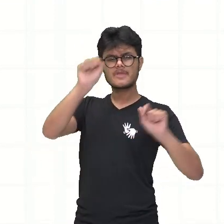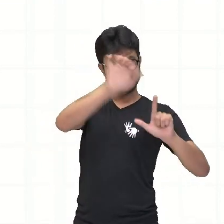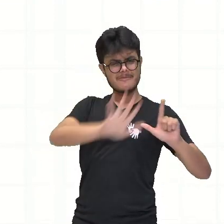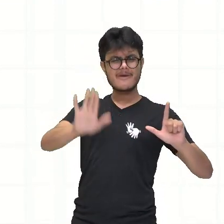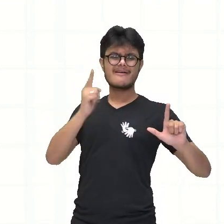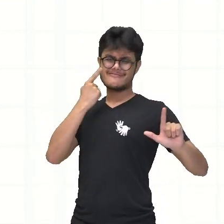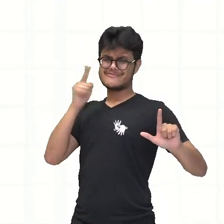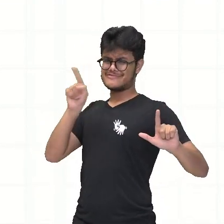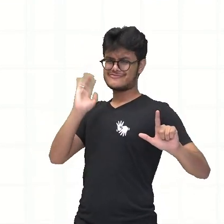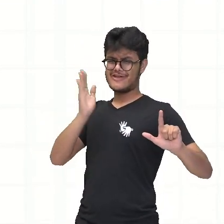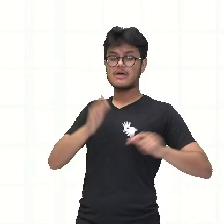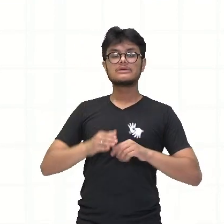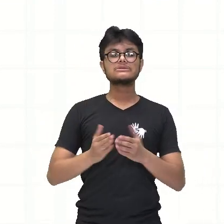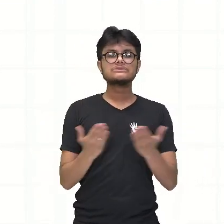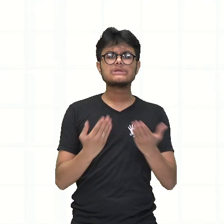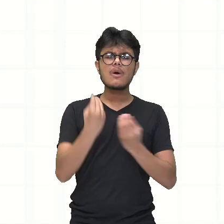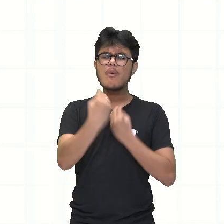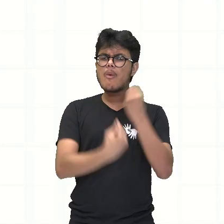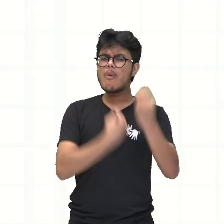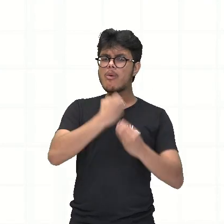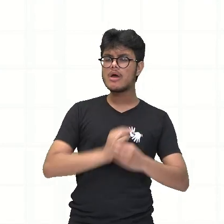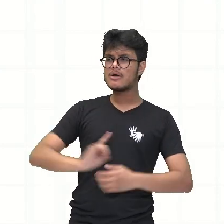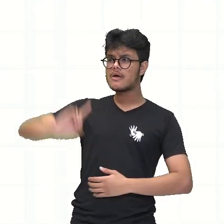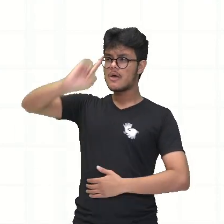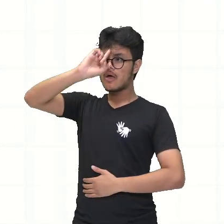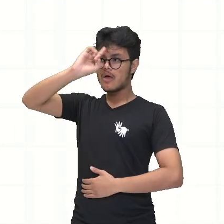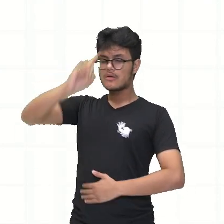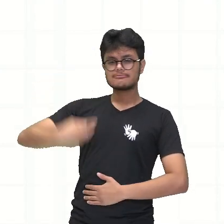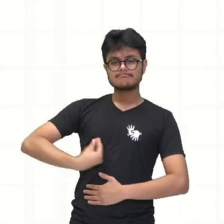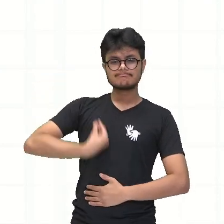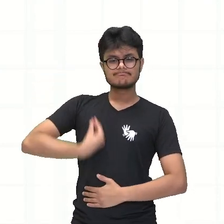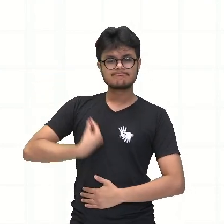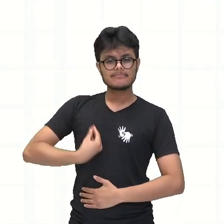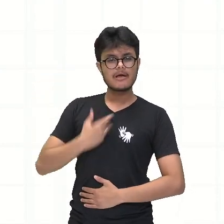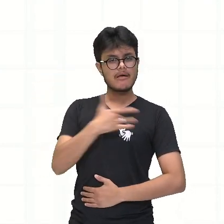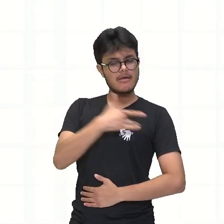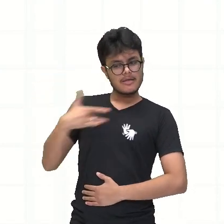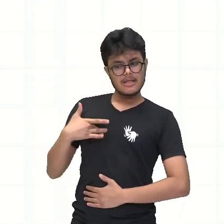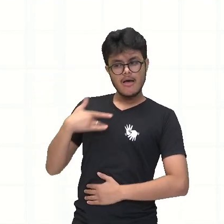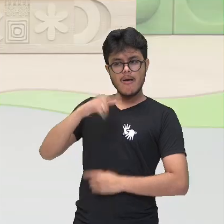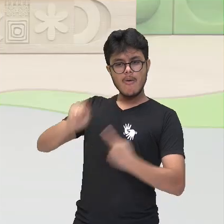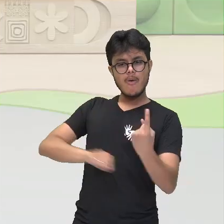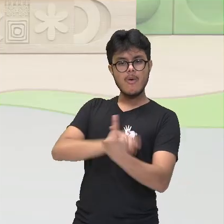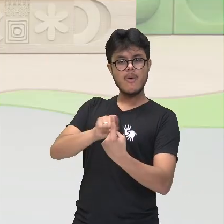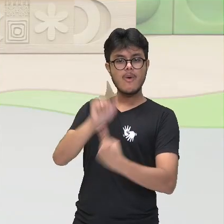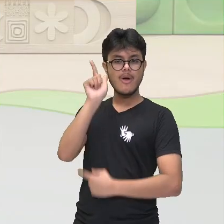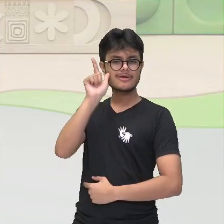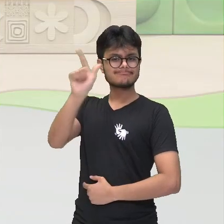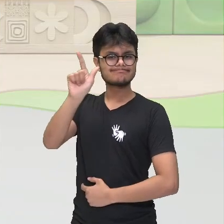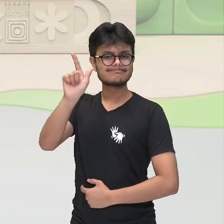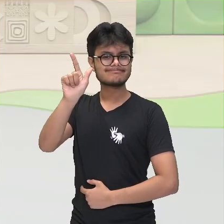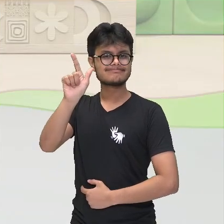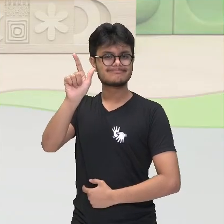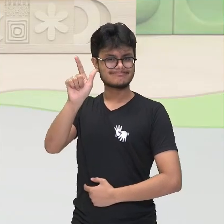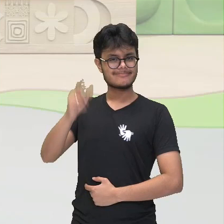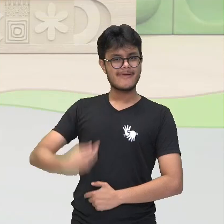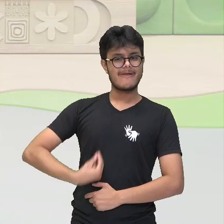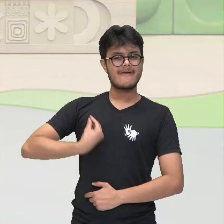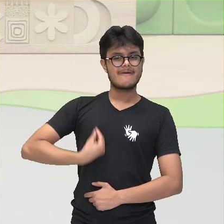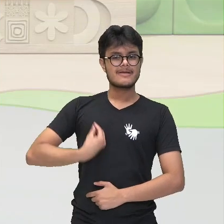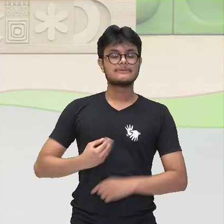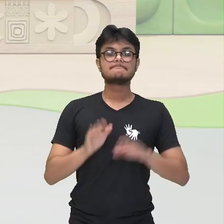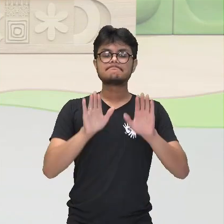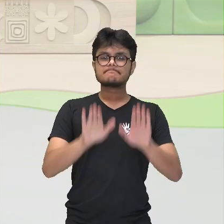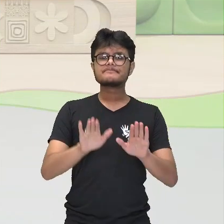que você pode realizar diariamente para que você consiga ter uma vida mais saudável. Além